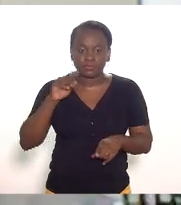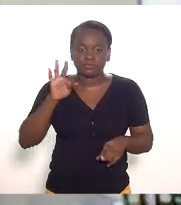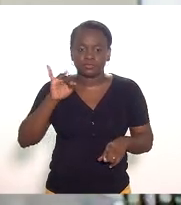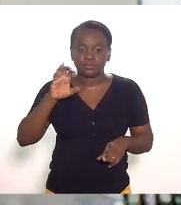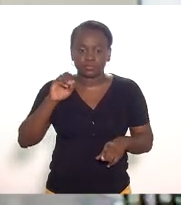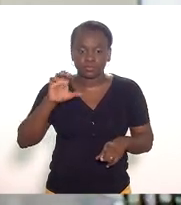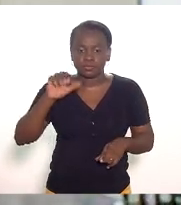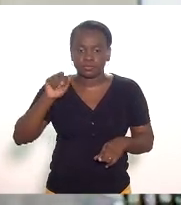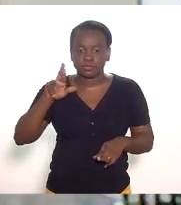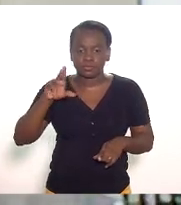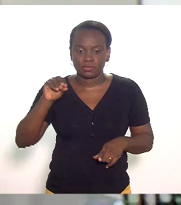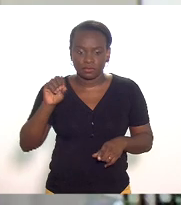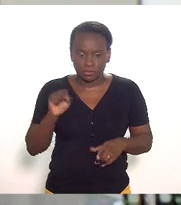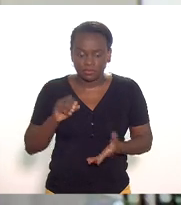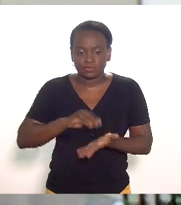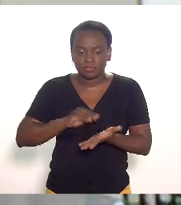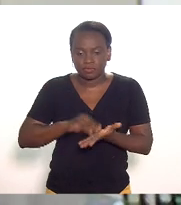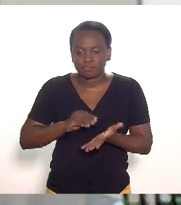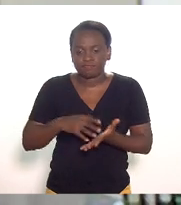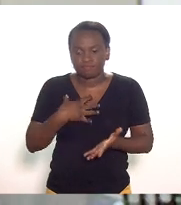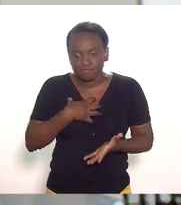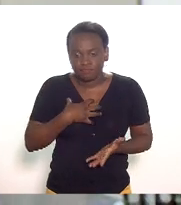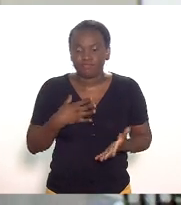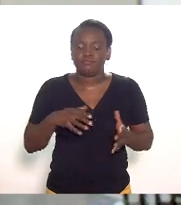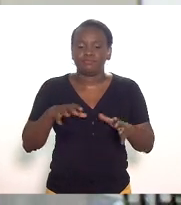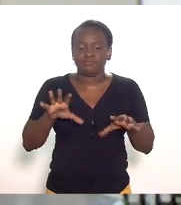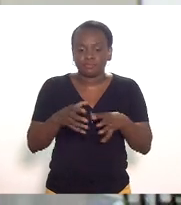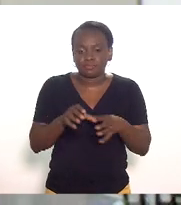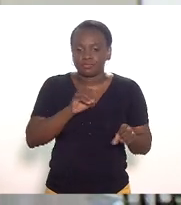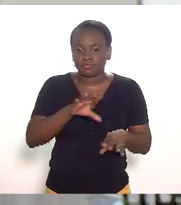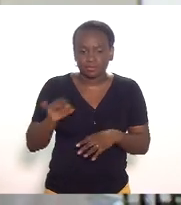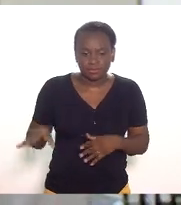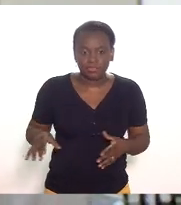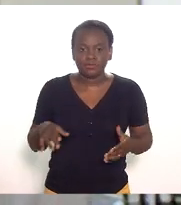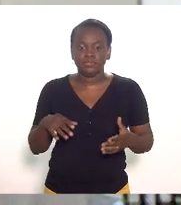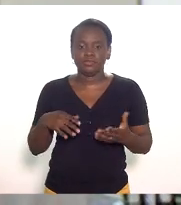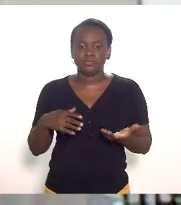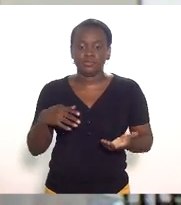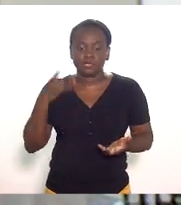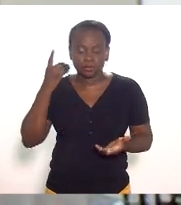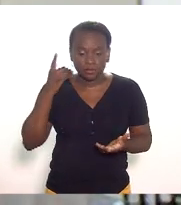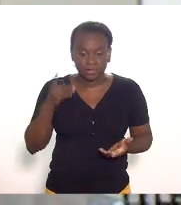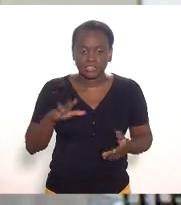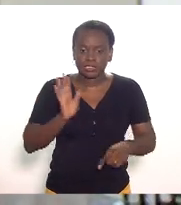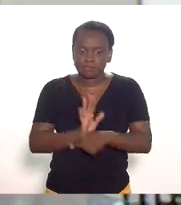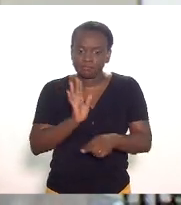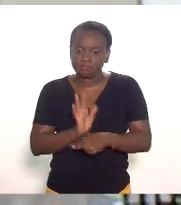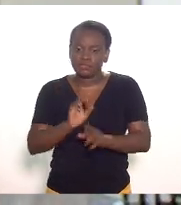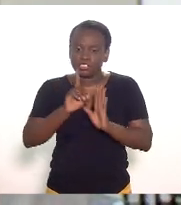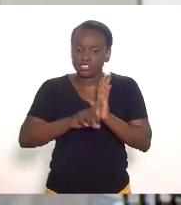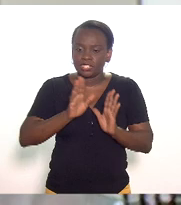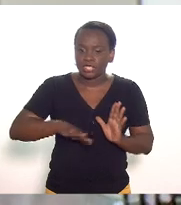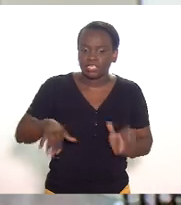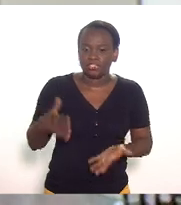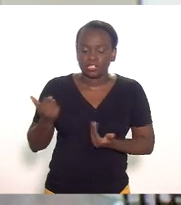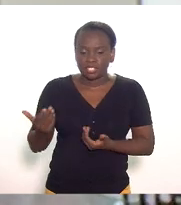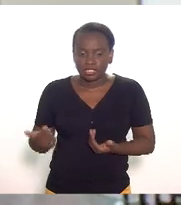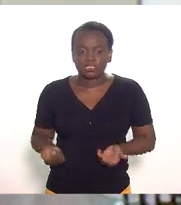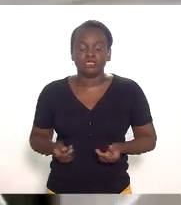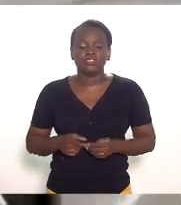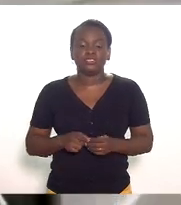falta na Comissão de Educação pela iniciativa. Deputado tio Carlos, que era um defensor dos direitos da criança e do